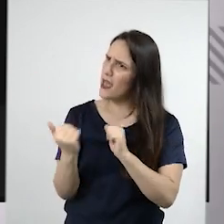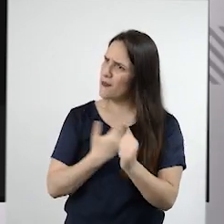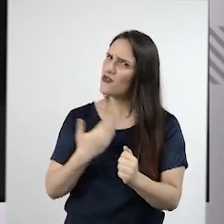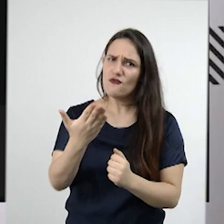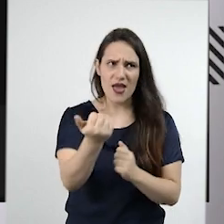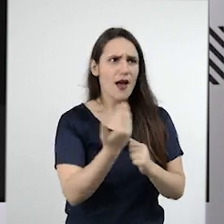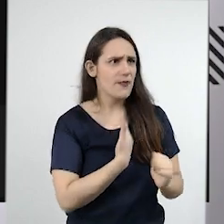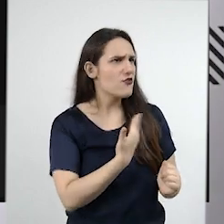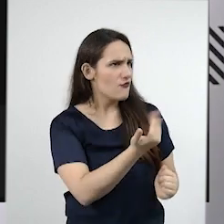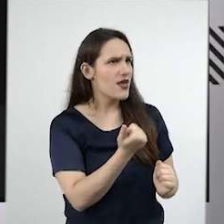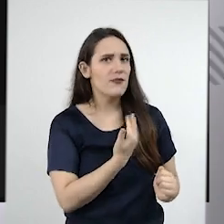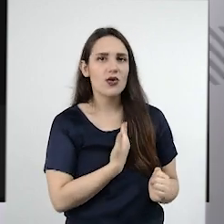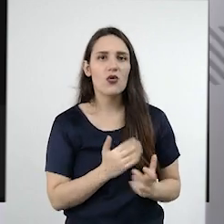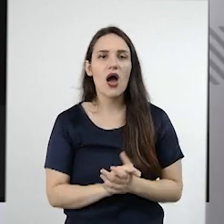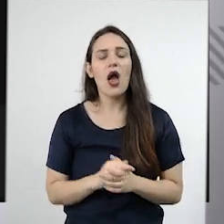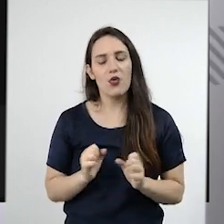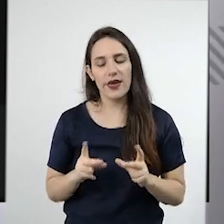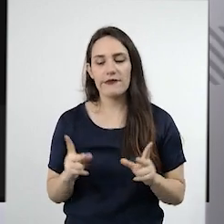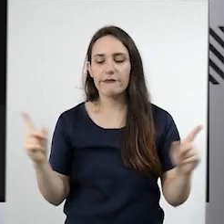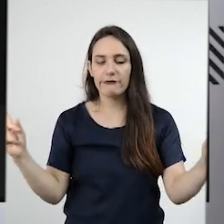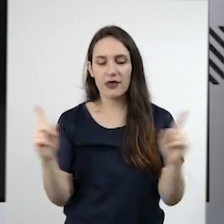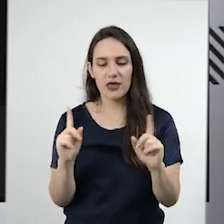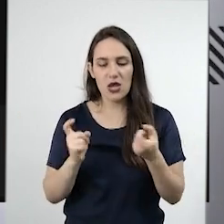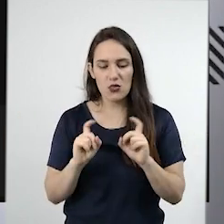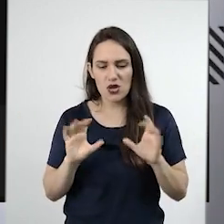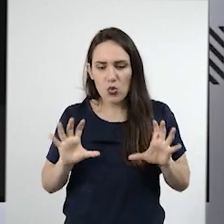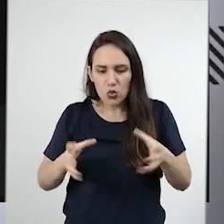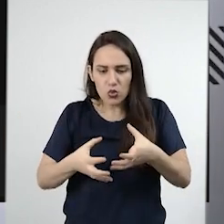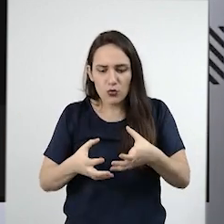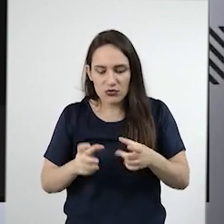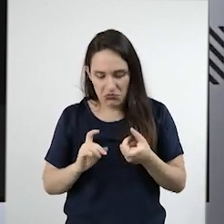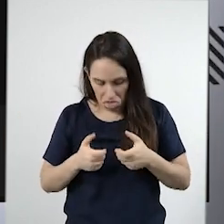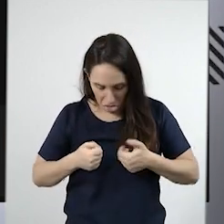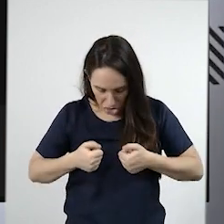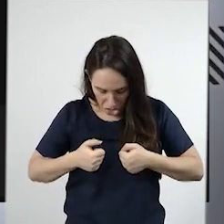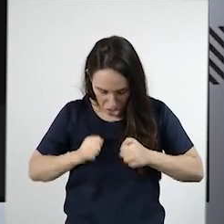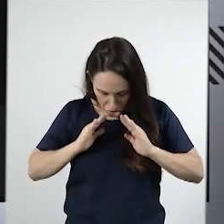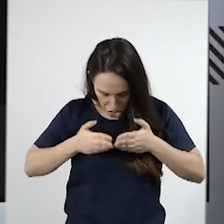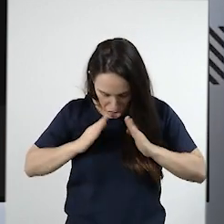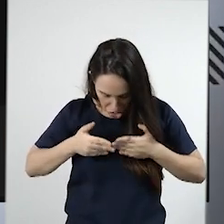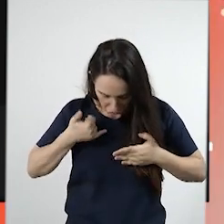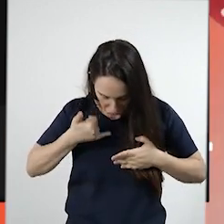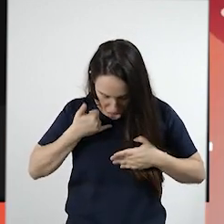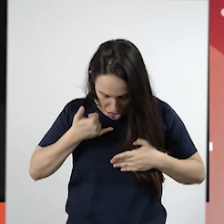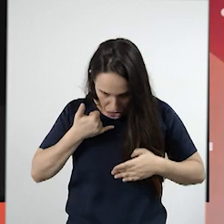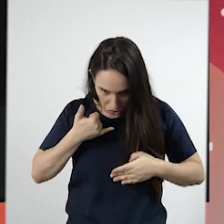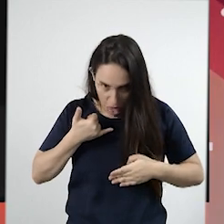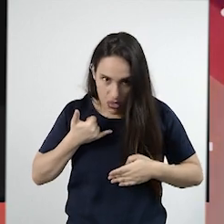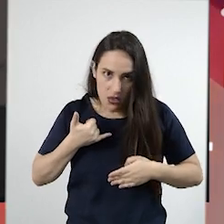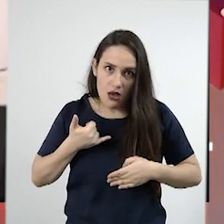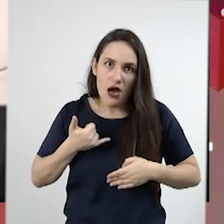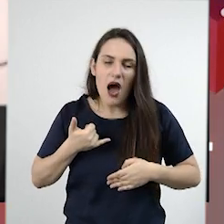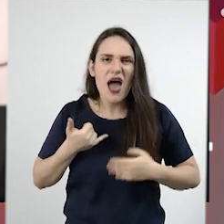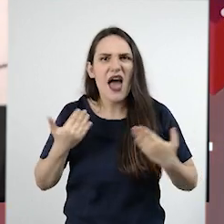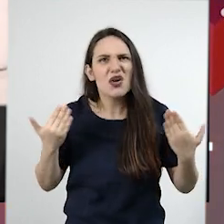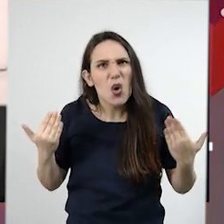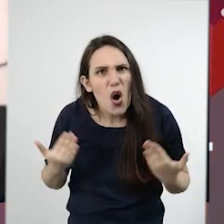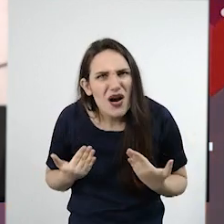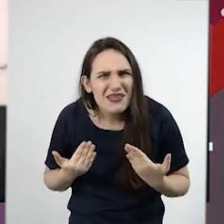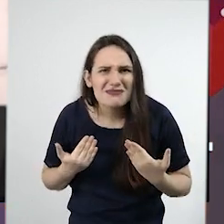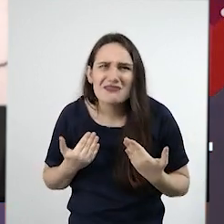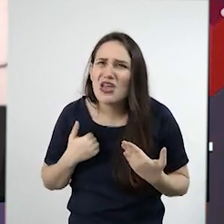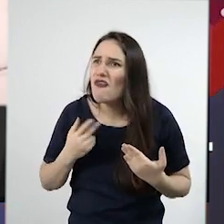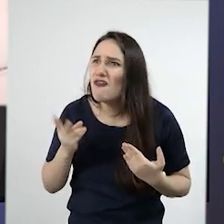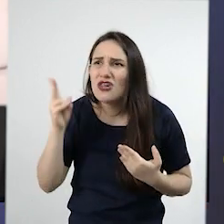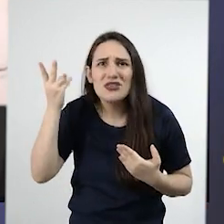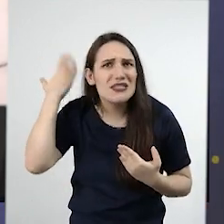e agora, talvez, com a ausência desses amigos, a gente até mude o padrão de comportamento. Eu vou ser honesta, eu sinto saudade de muita gente, especialmente